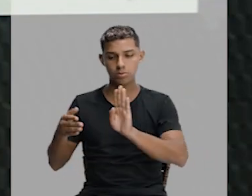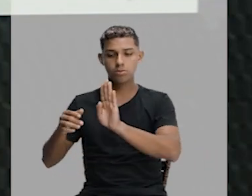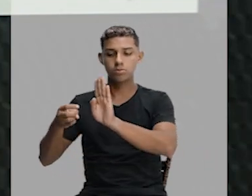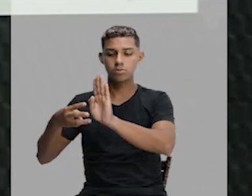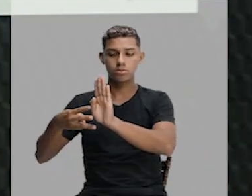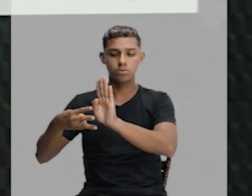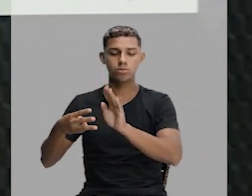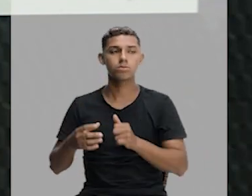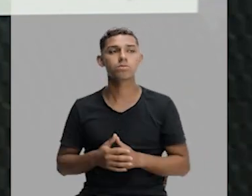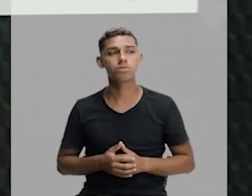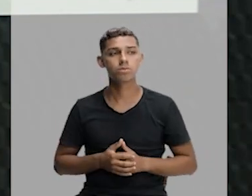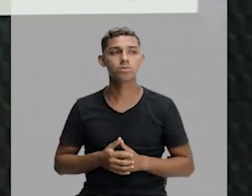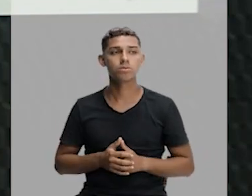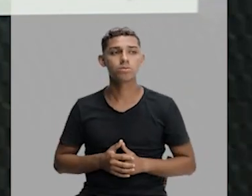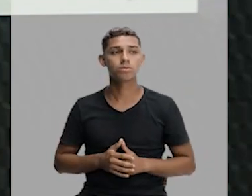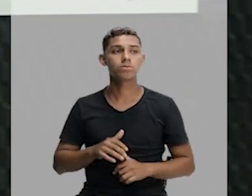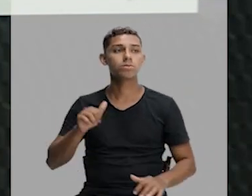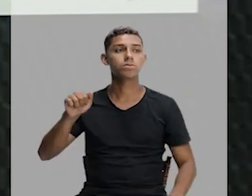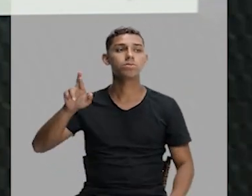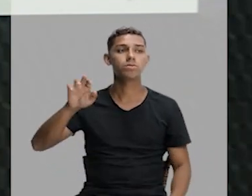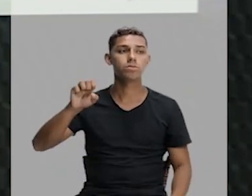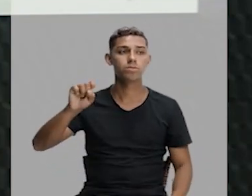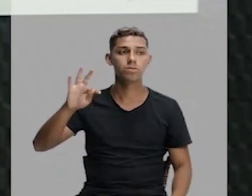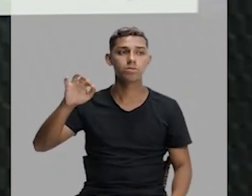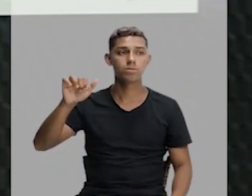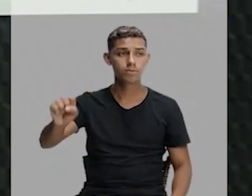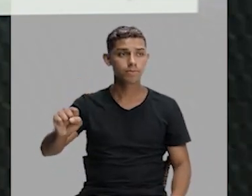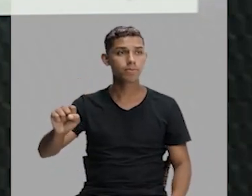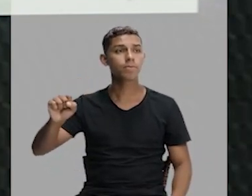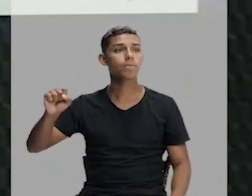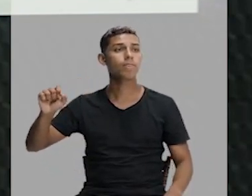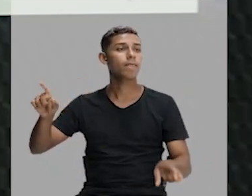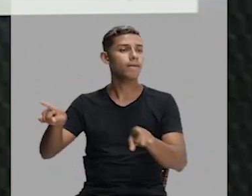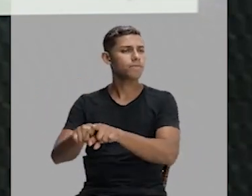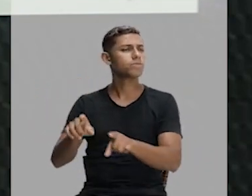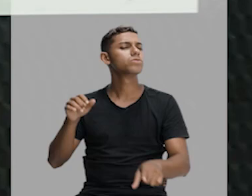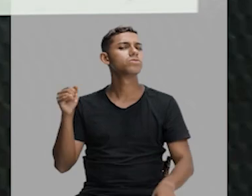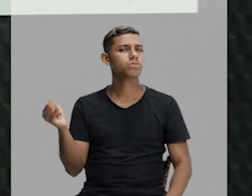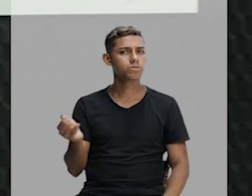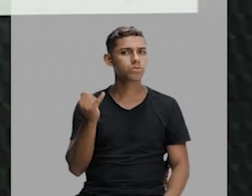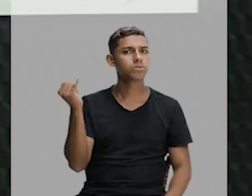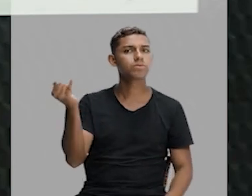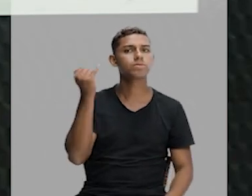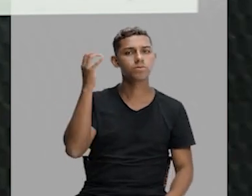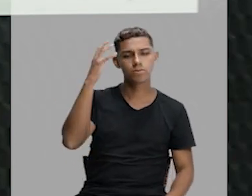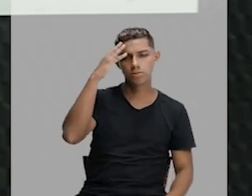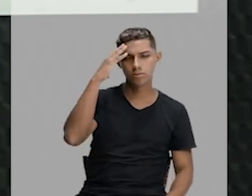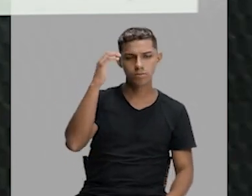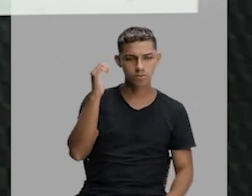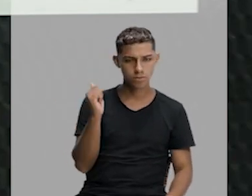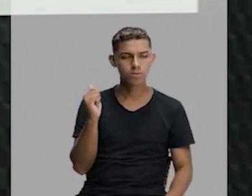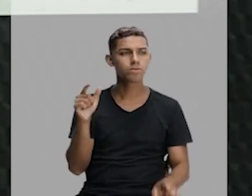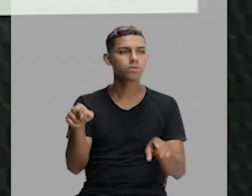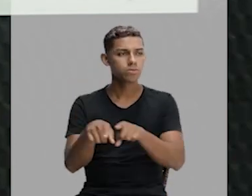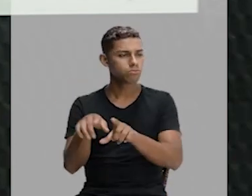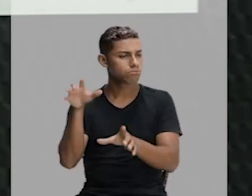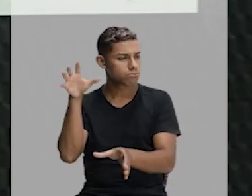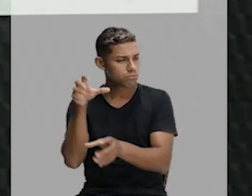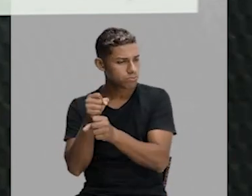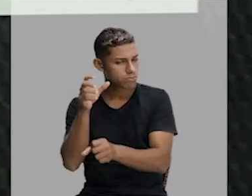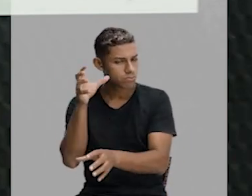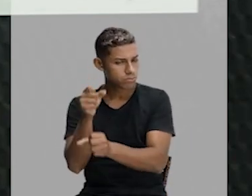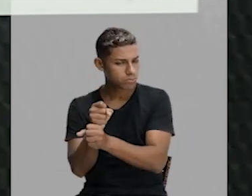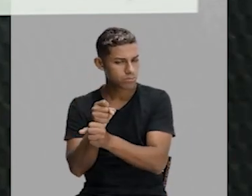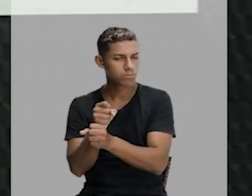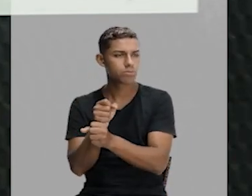laterais. Arestas laterais. Importante a gente saber isso, porque quando a gente for calcular a área, né? A gente vai